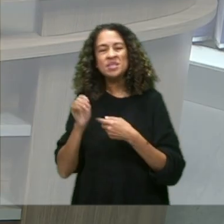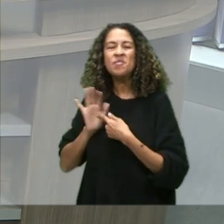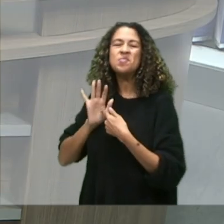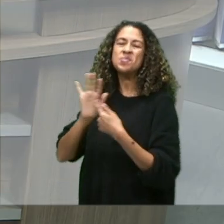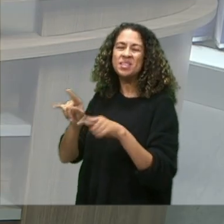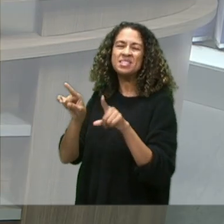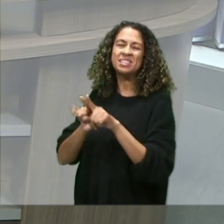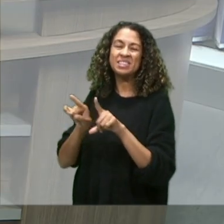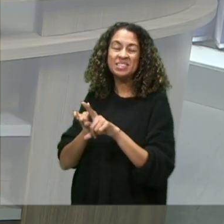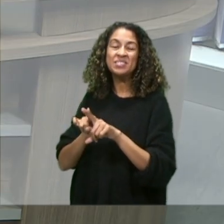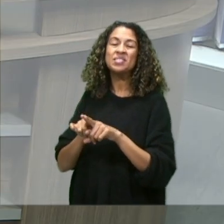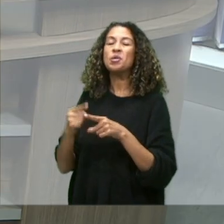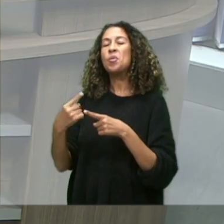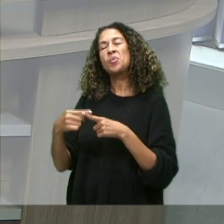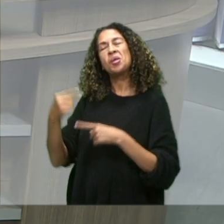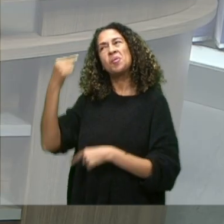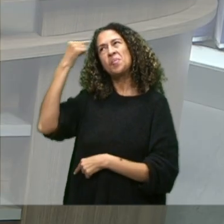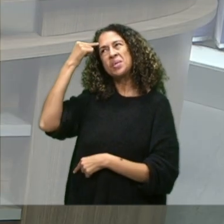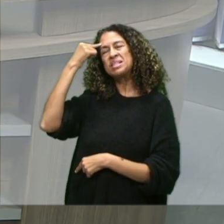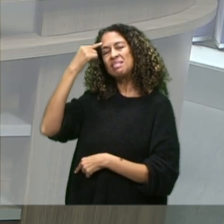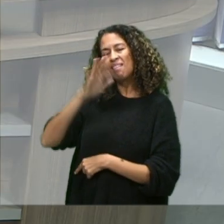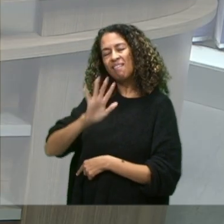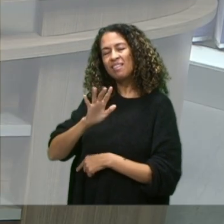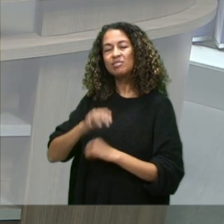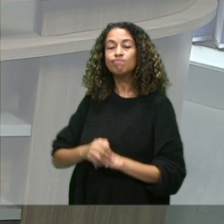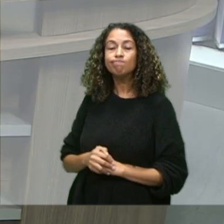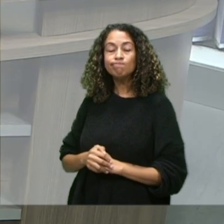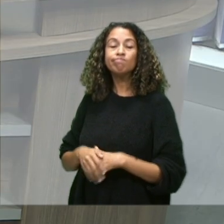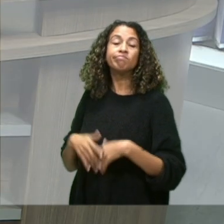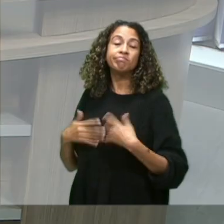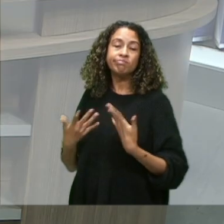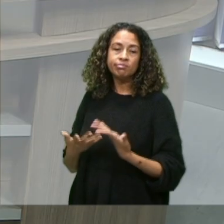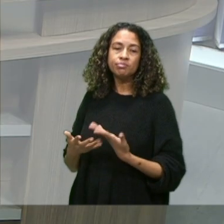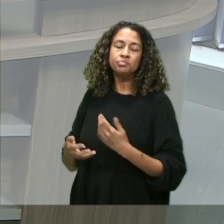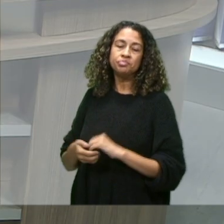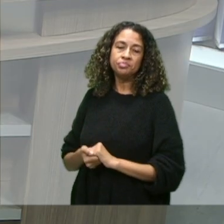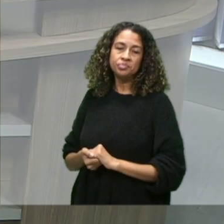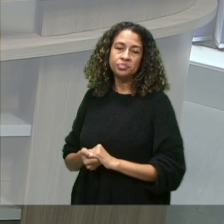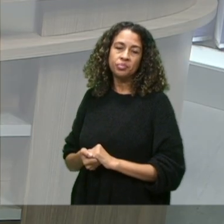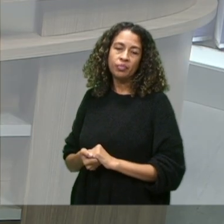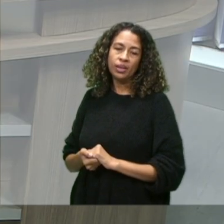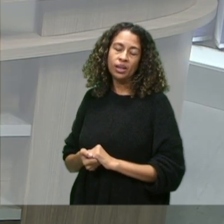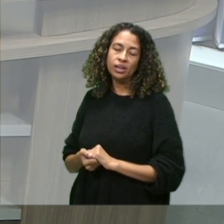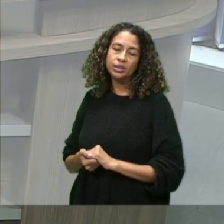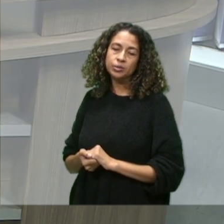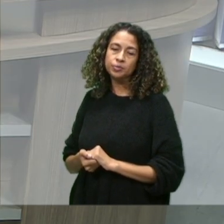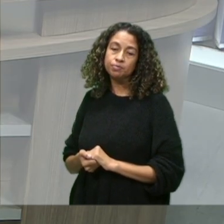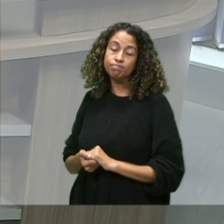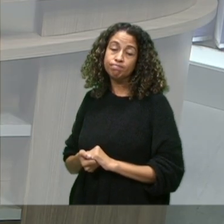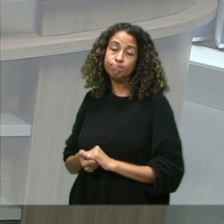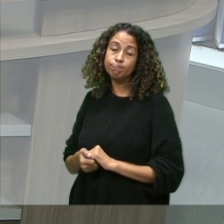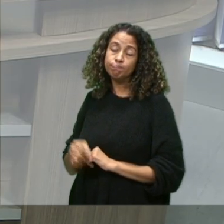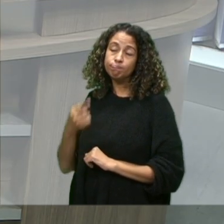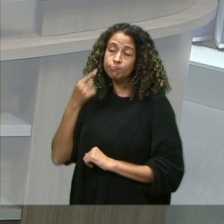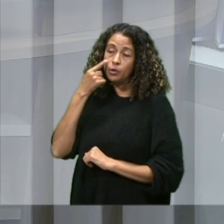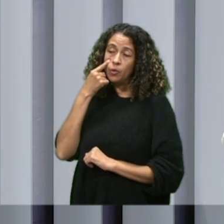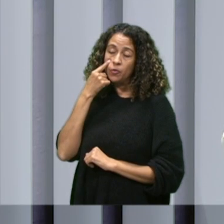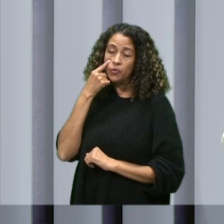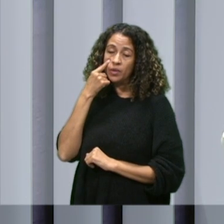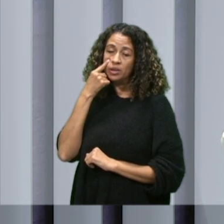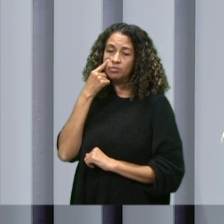mostrar, né, quando eu pensei. E eu achei